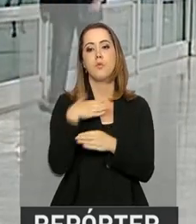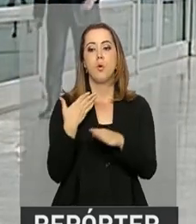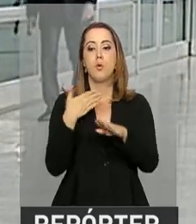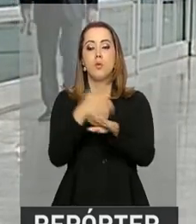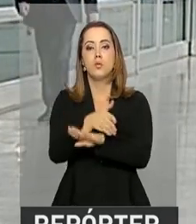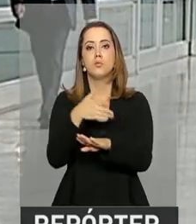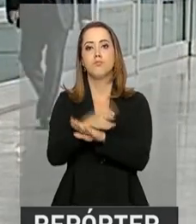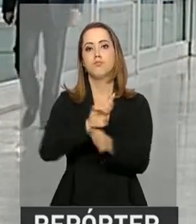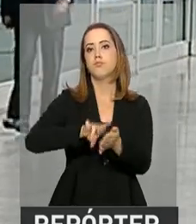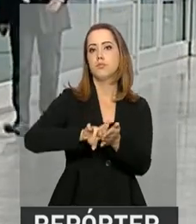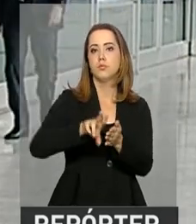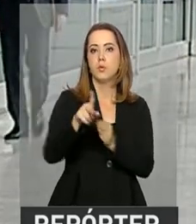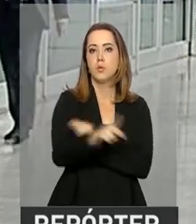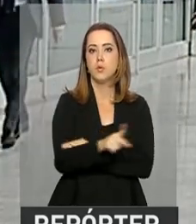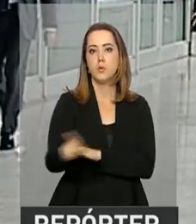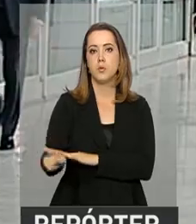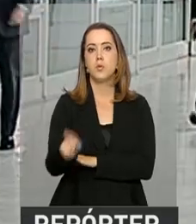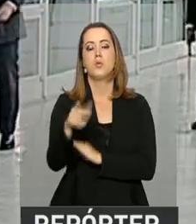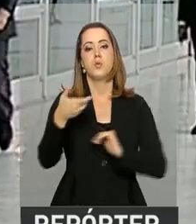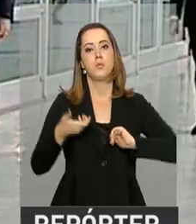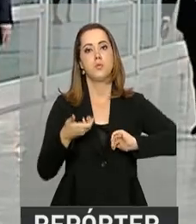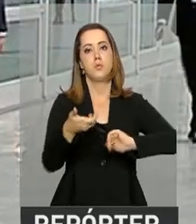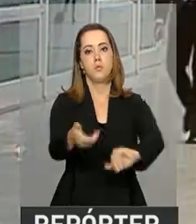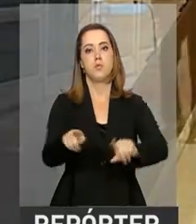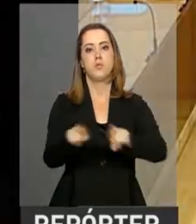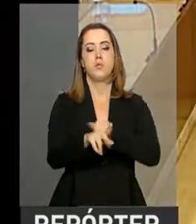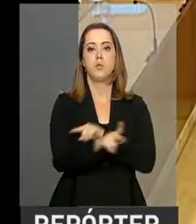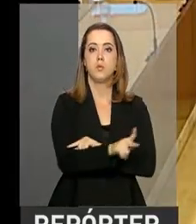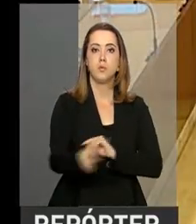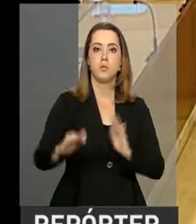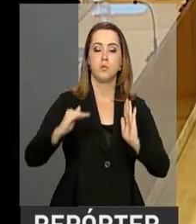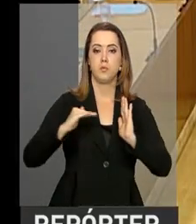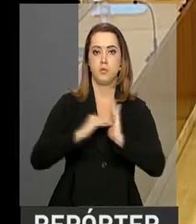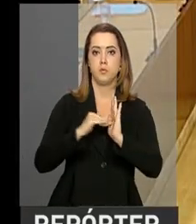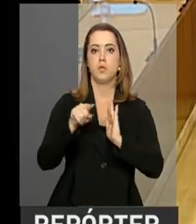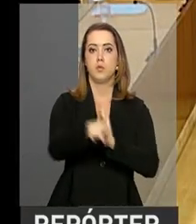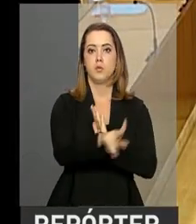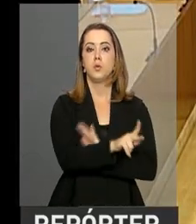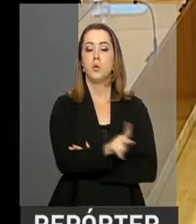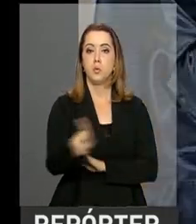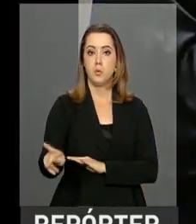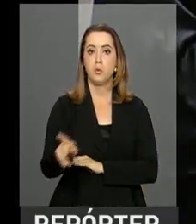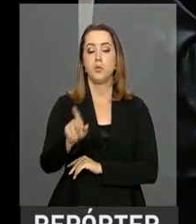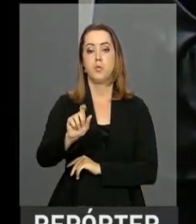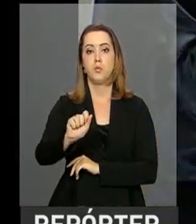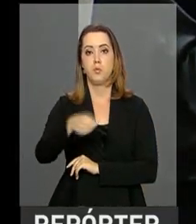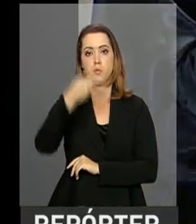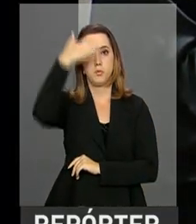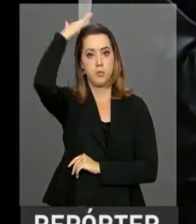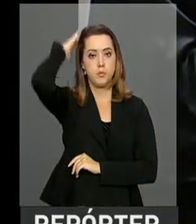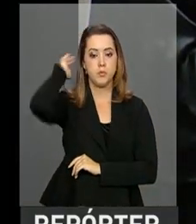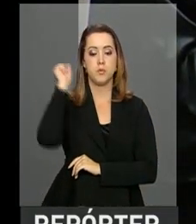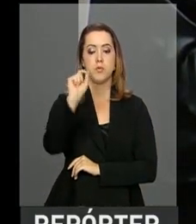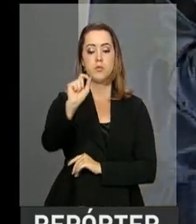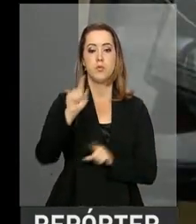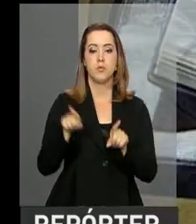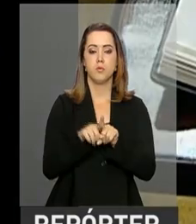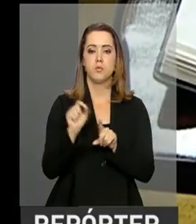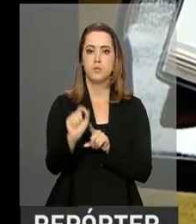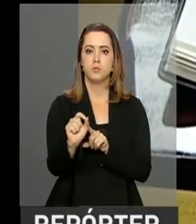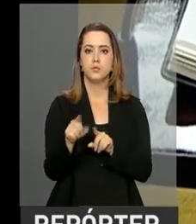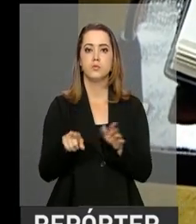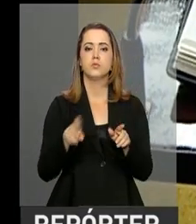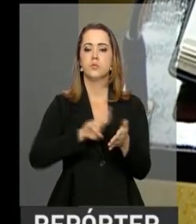o presidente da Câmara dos Deputados Rodrigo Maia do Senado Federal Renan Calheiros e o Presidente da República Michel Temer ah